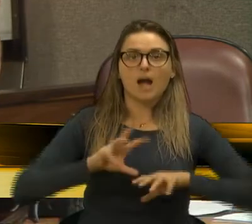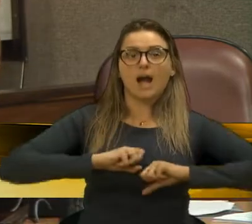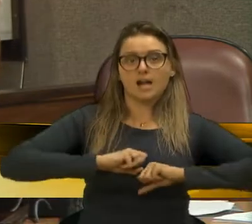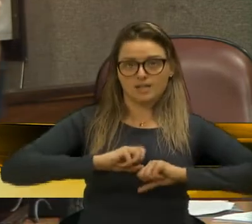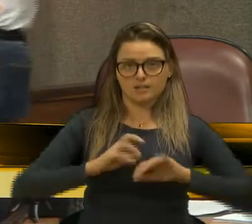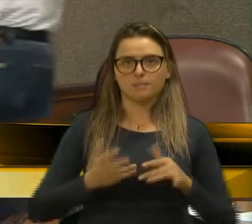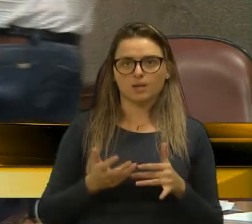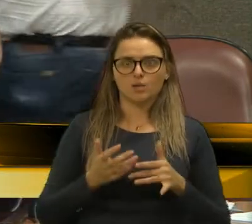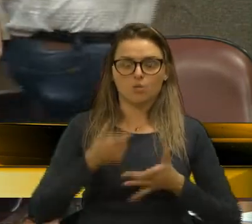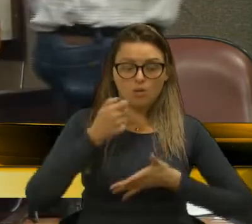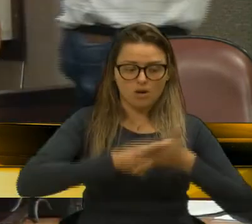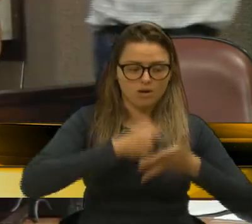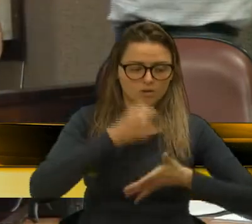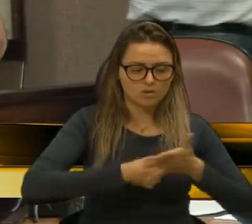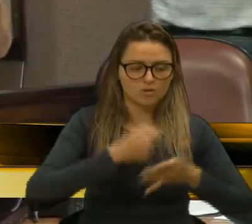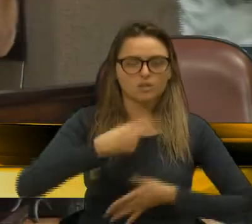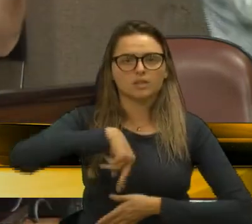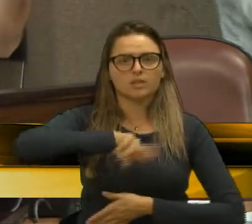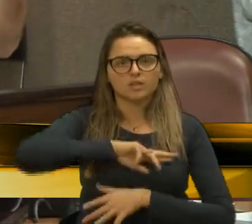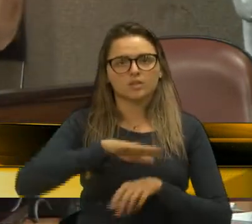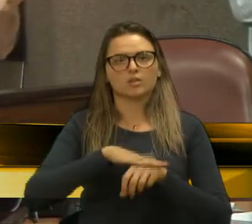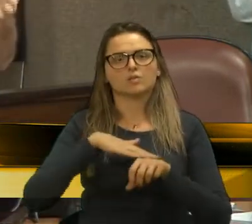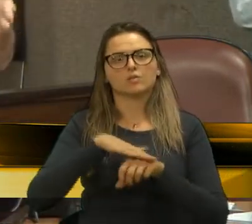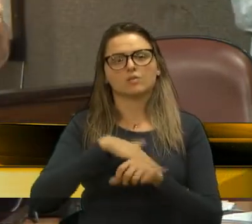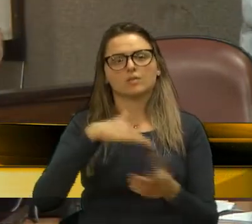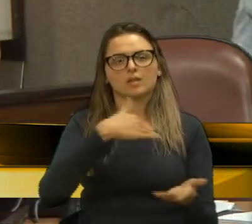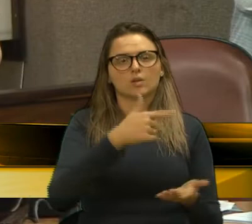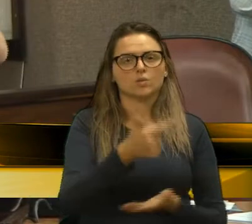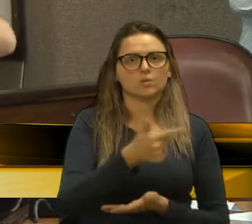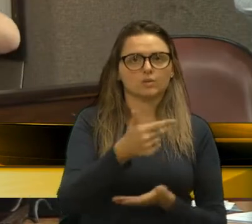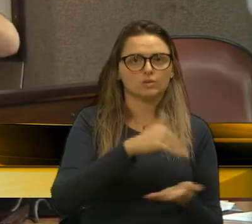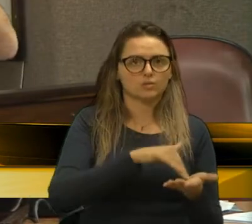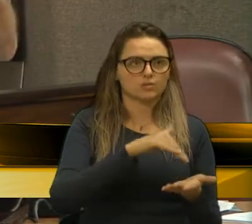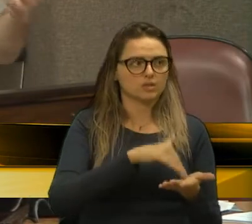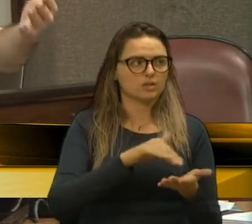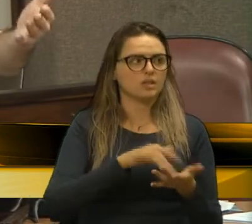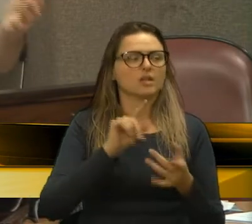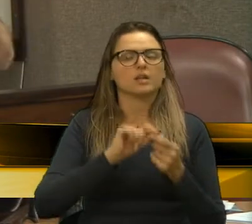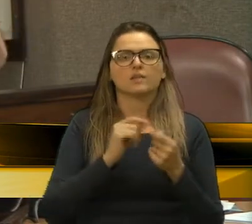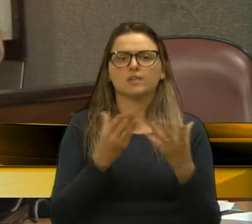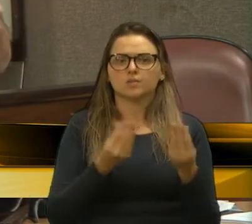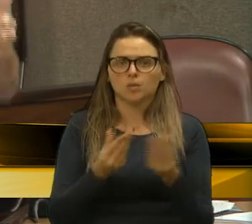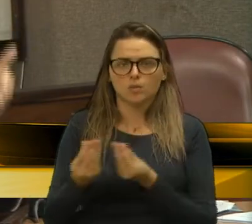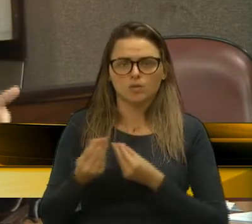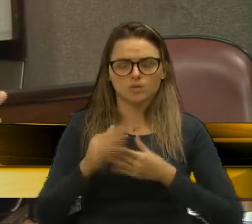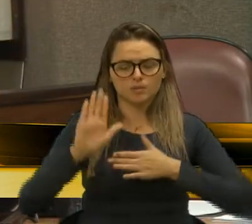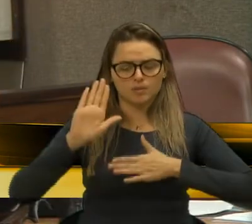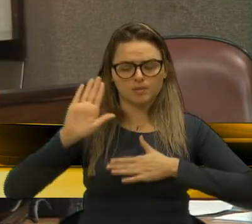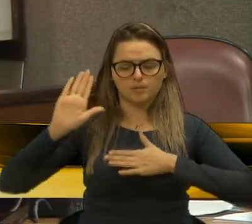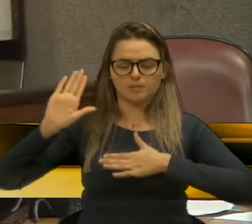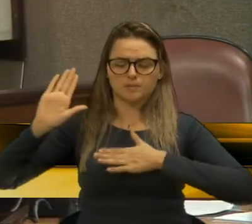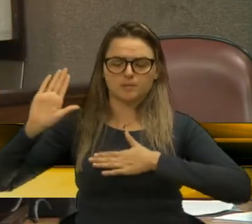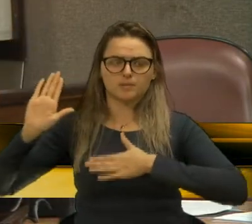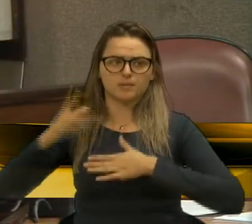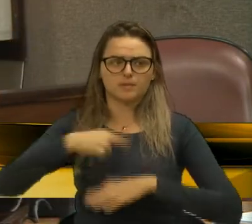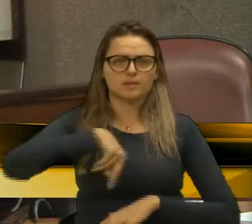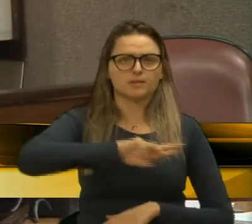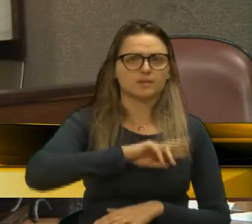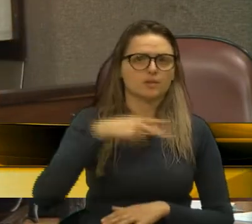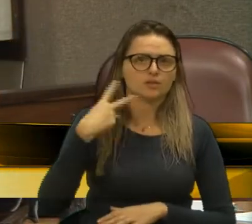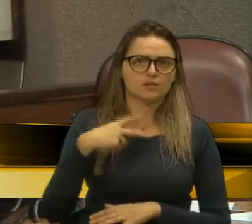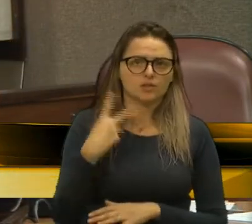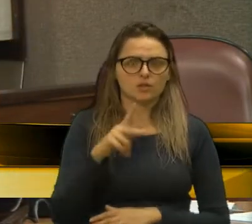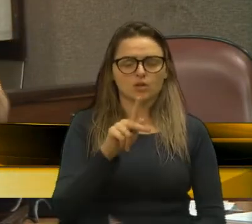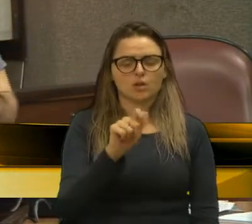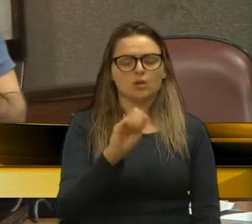conversar com o então secretário o segundo o secretário fez um monte de promessas para nós vereadores é o pacheco na